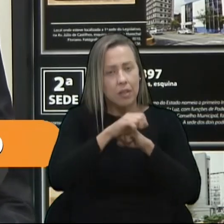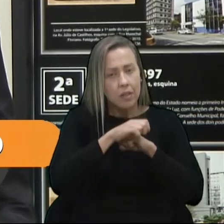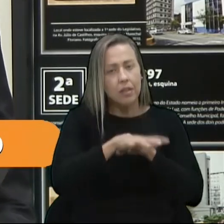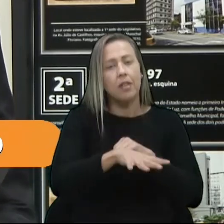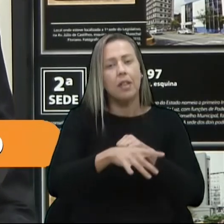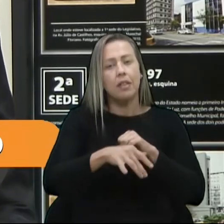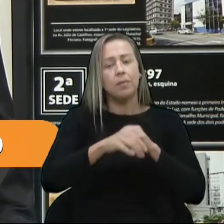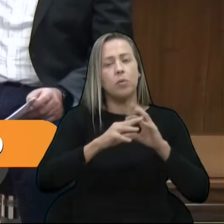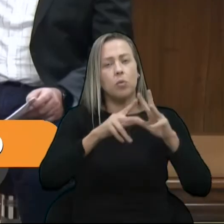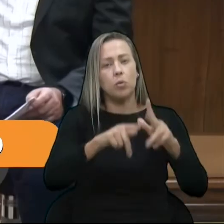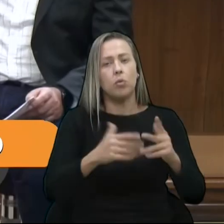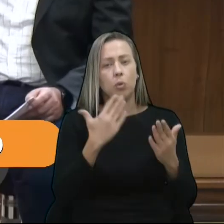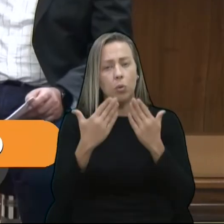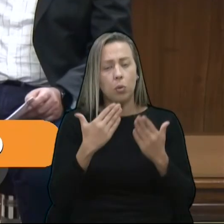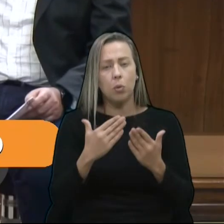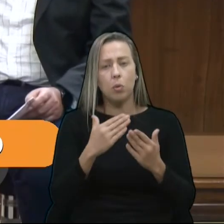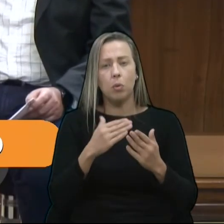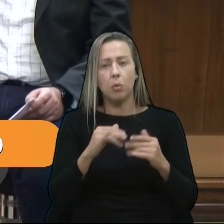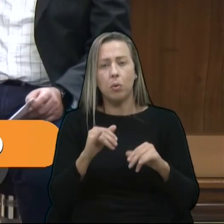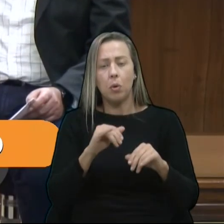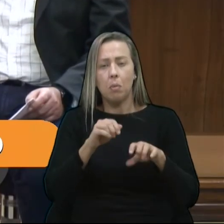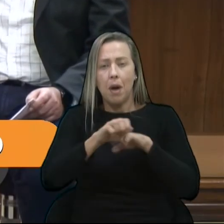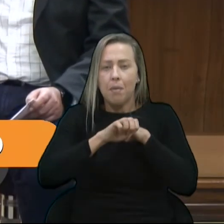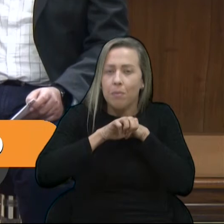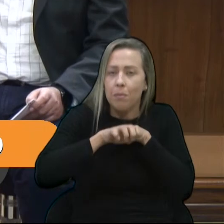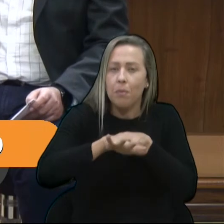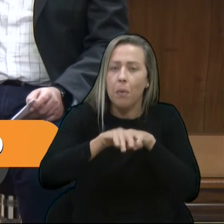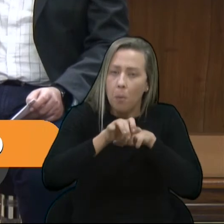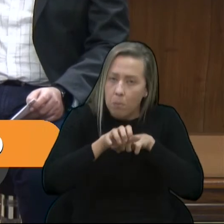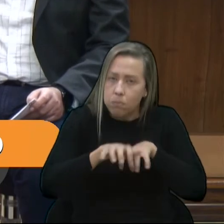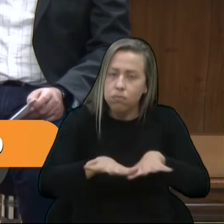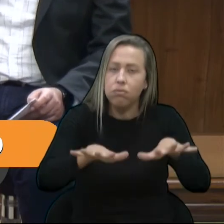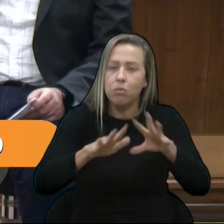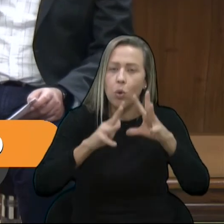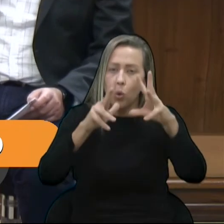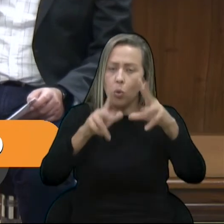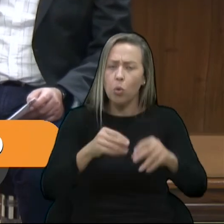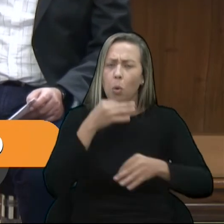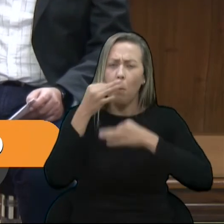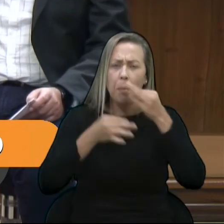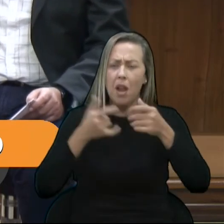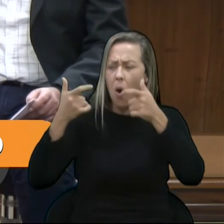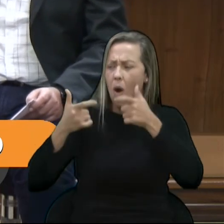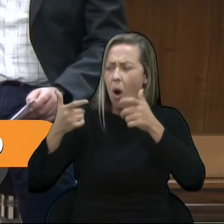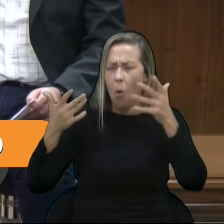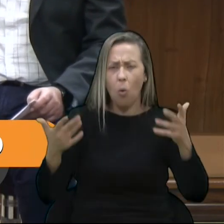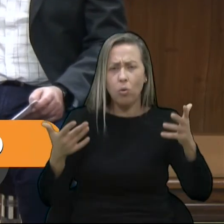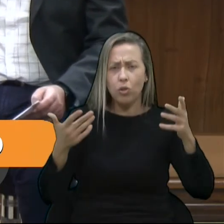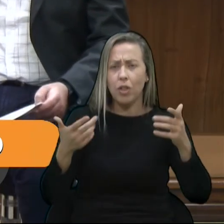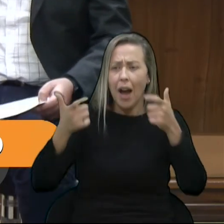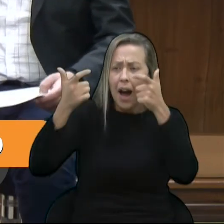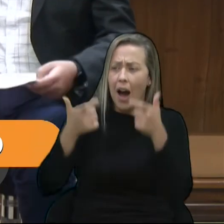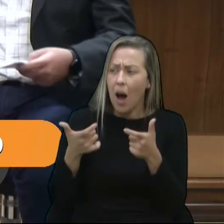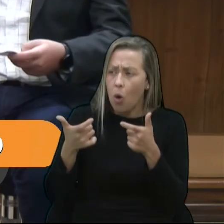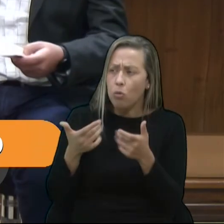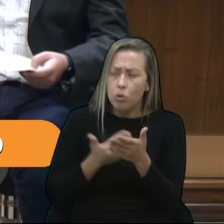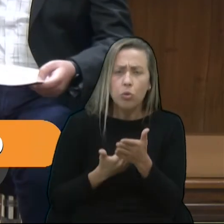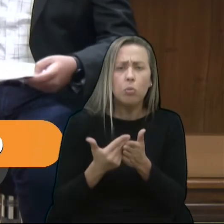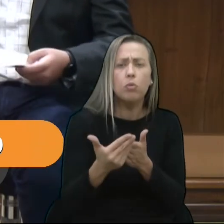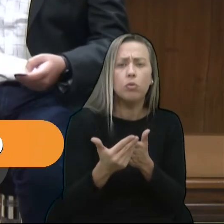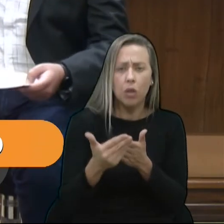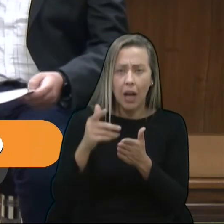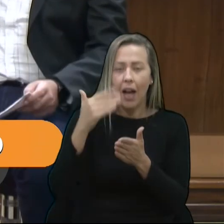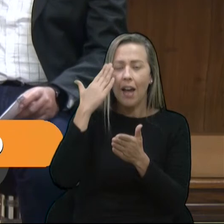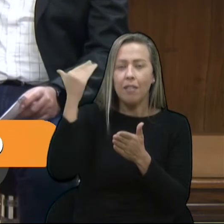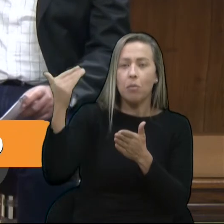depara com uma informação, uma postagem, uma opinião, mas veio de onde? Qual que é a fonte? Aquela